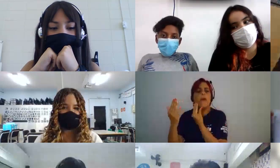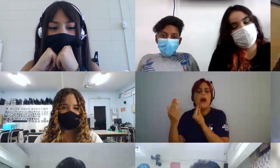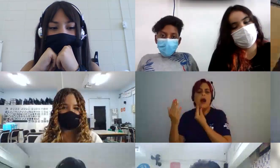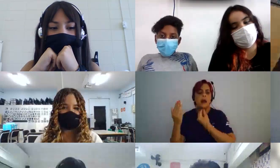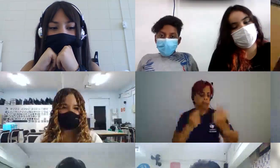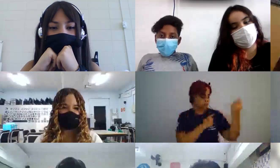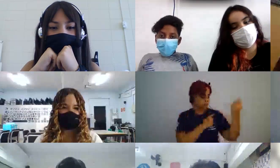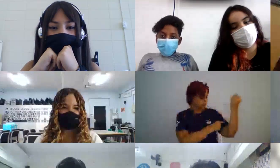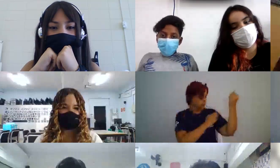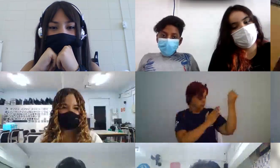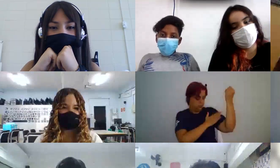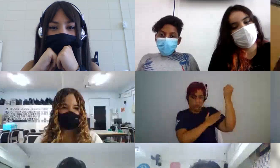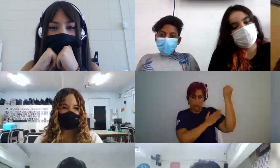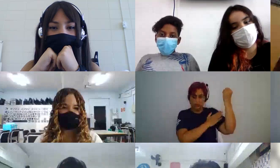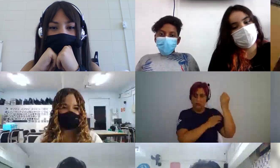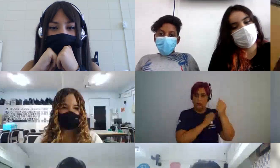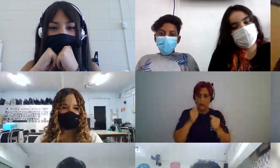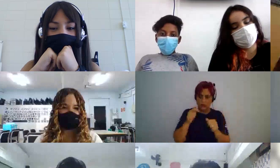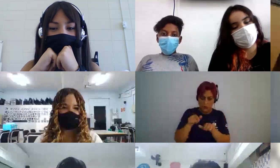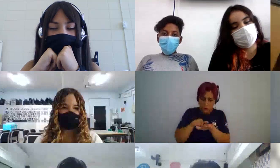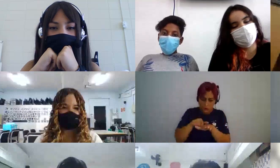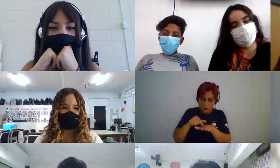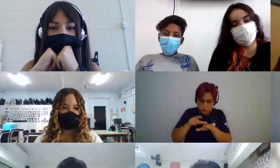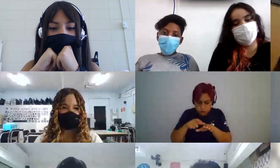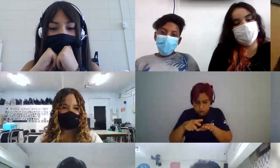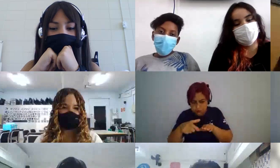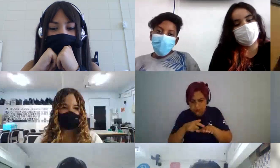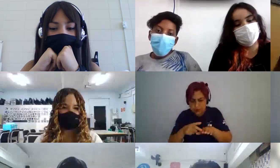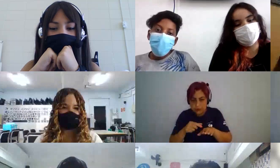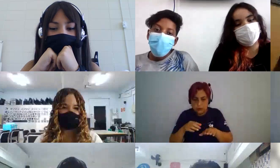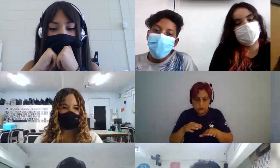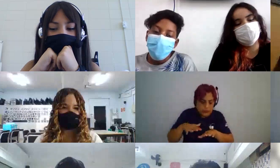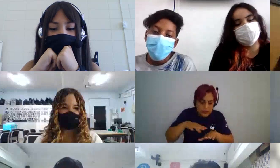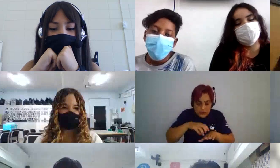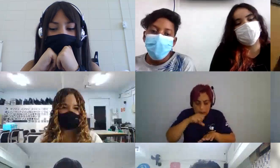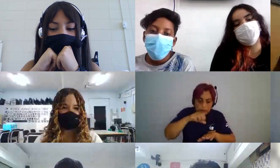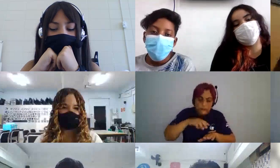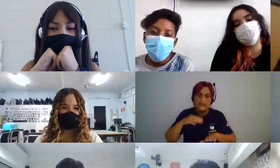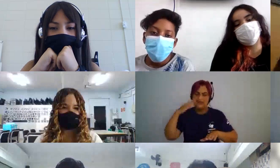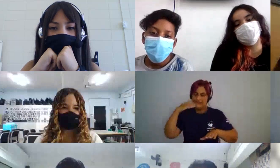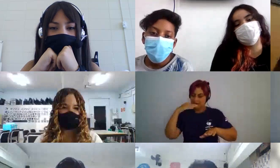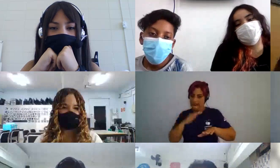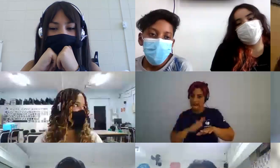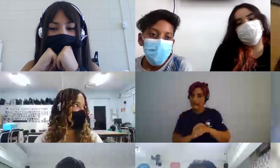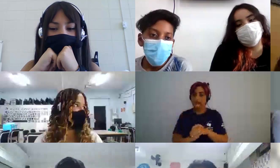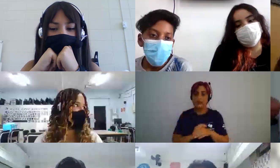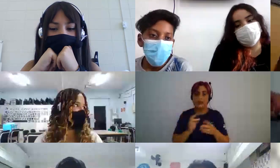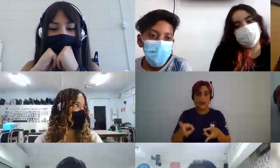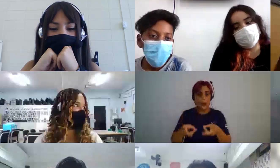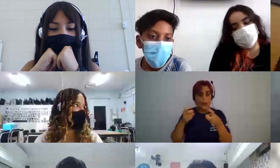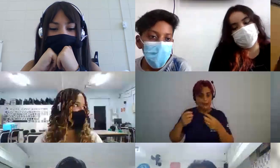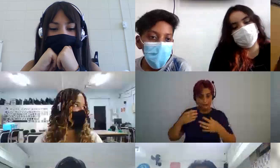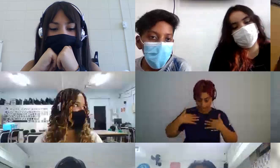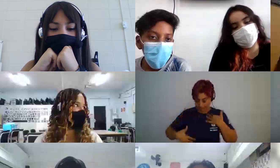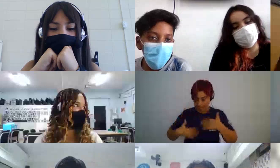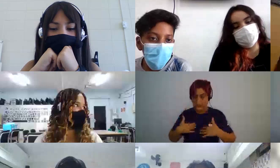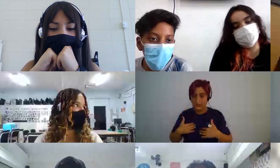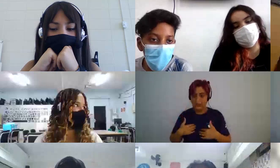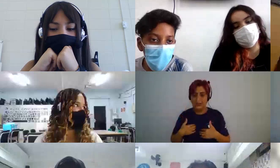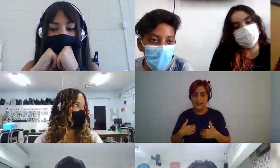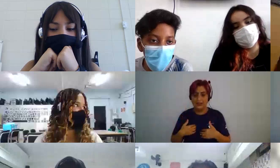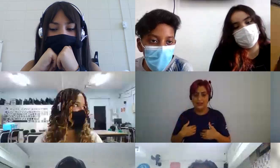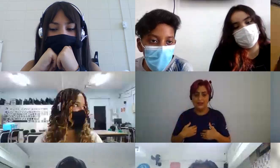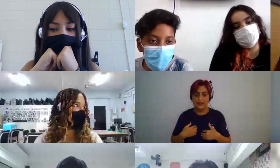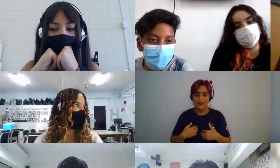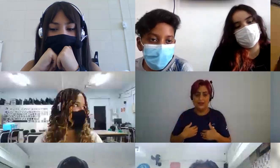forte, vê se tem um pezão grande, vê o seu chulé, vê as coisas todas que estão modificando, e quando vocês olham para trás, vocês estão